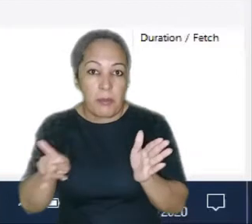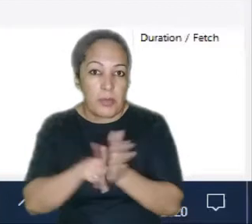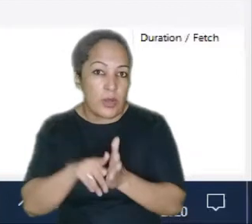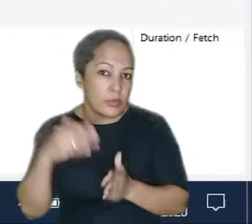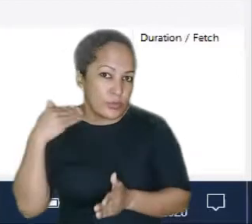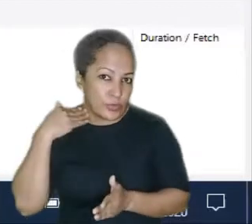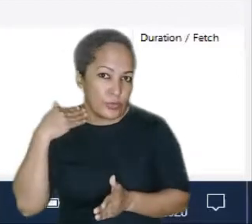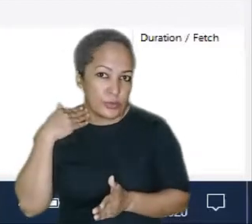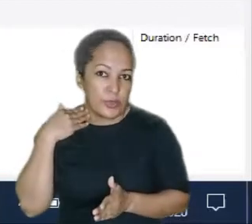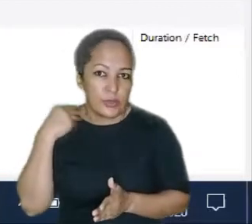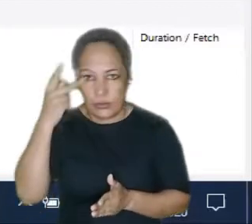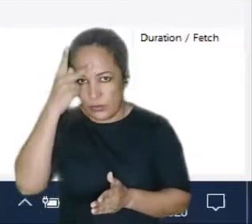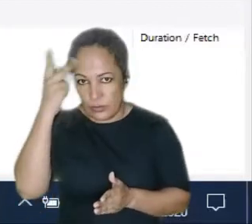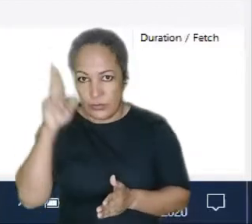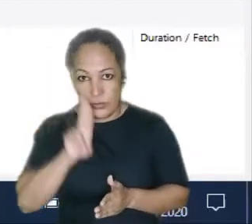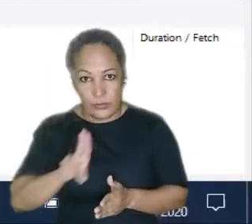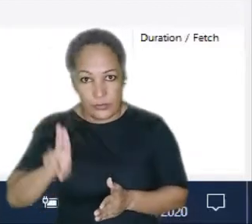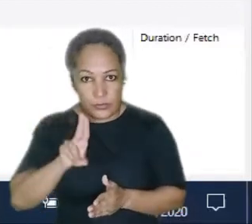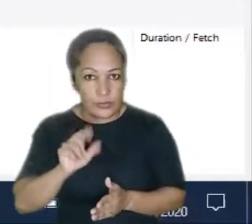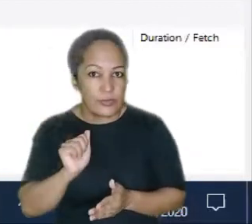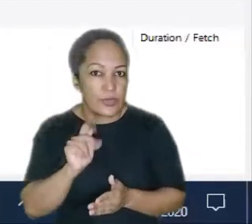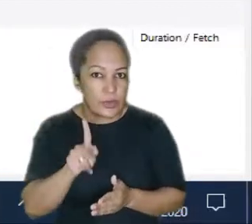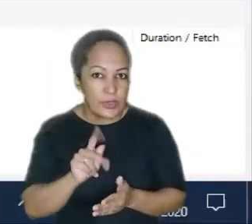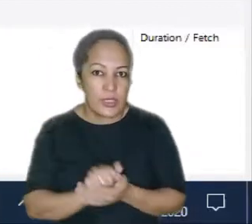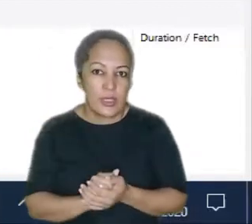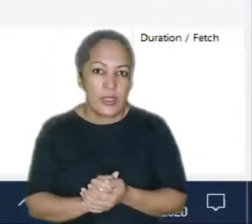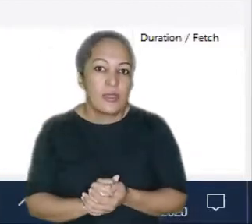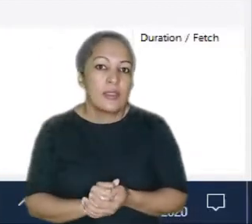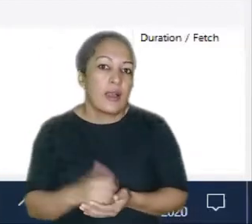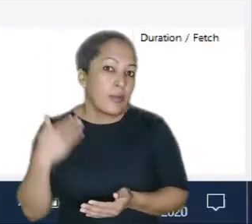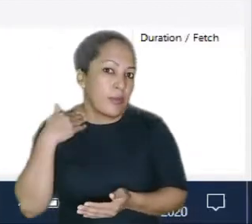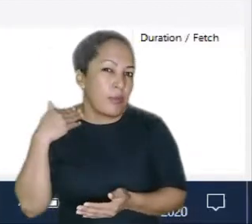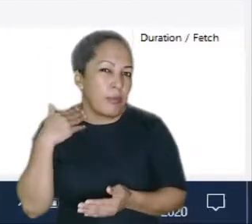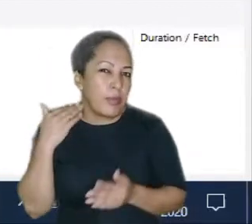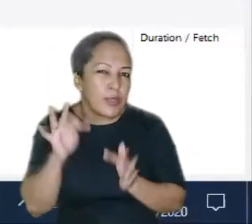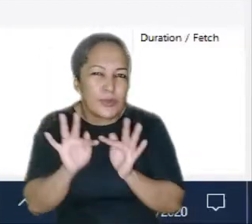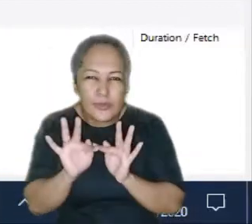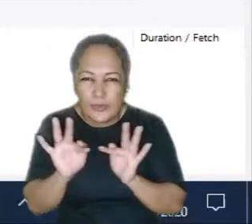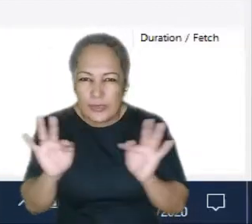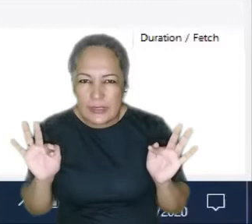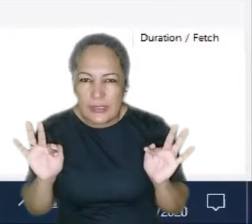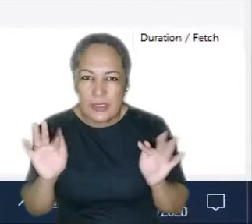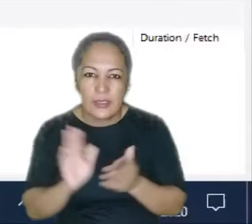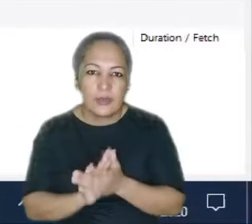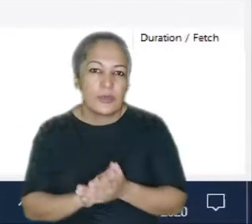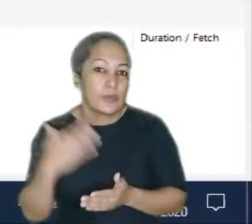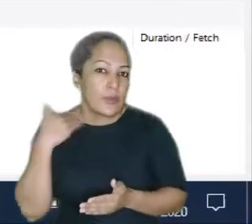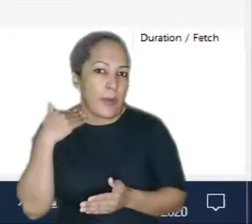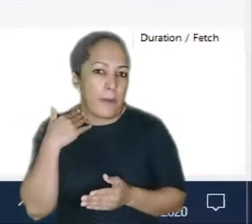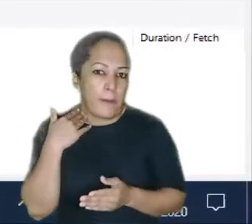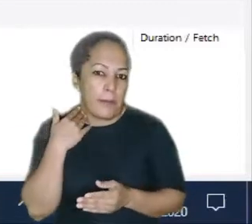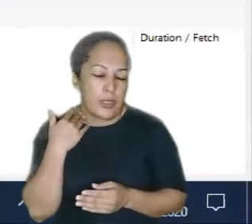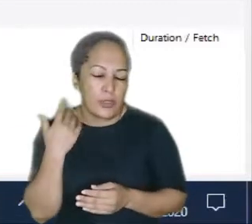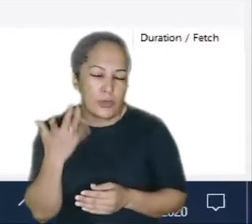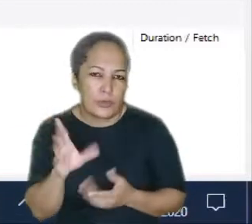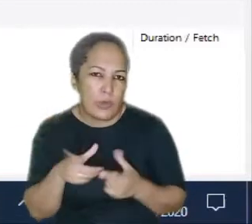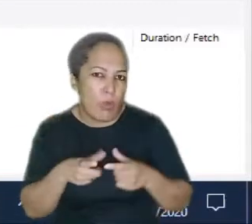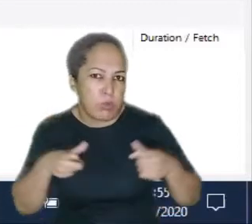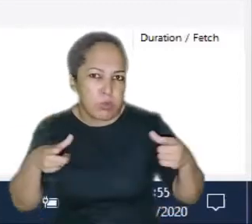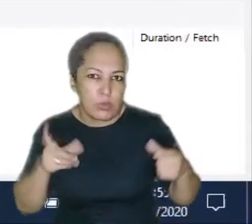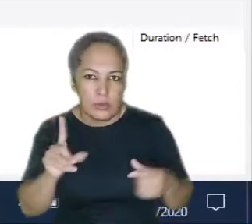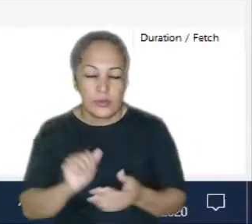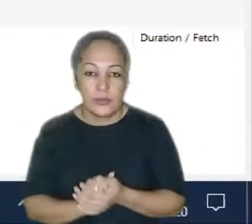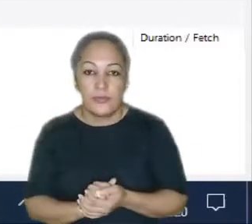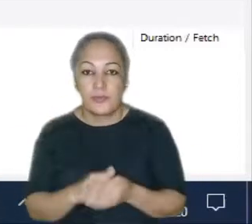Tá? Uma agência simples, obviamente. Uma agência, né, profissional teria muito mais tabelas que isso. Aqui nós temos as views, né,